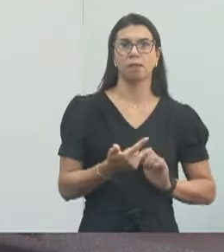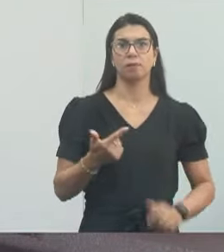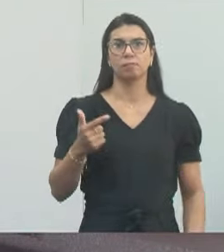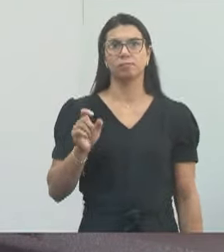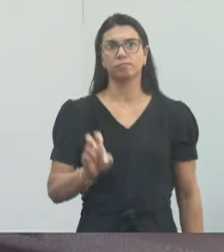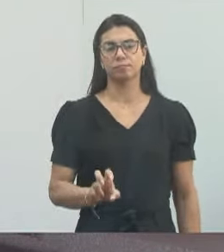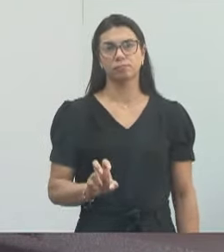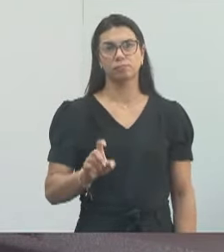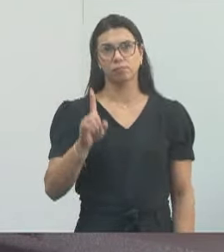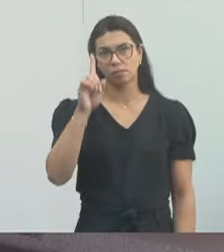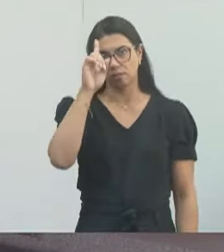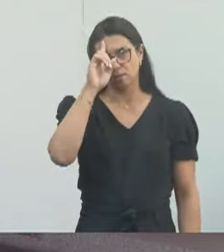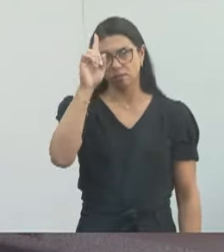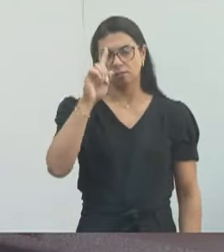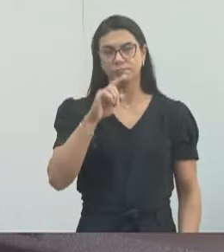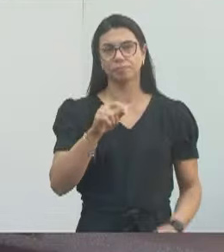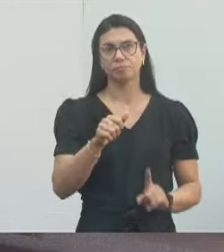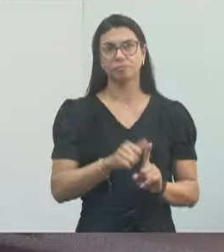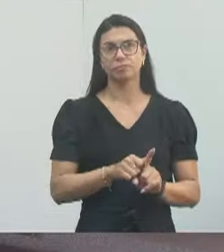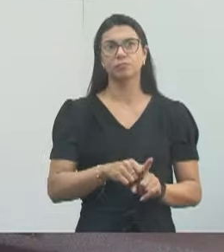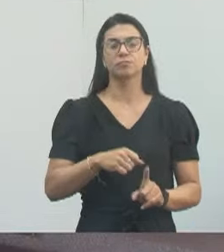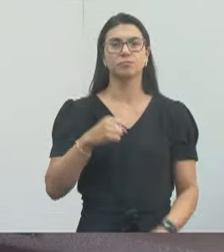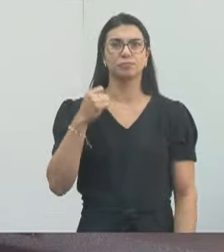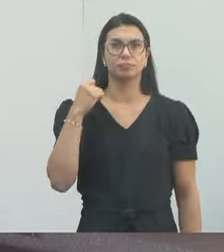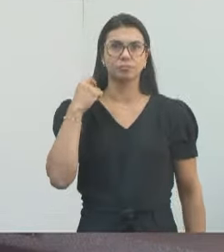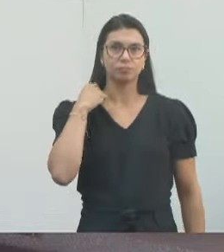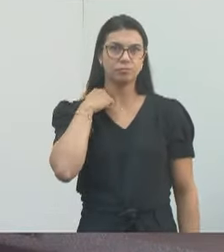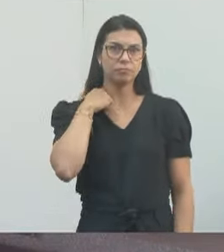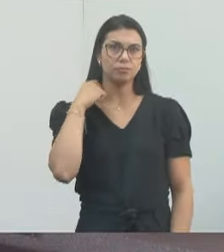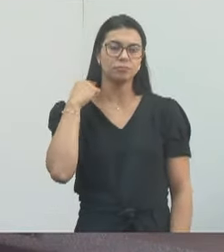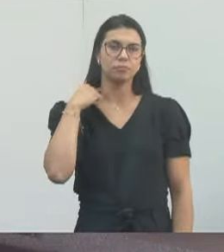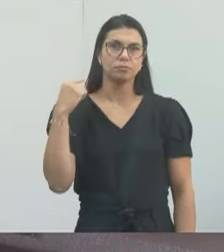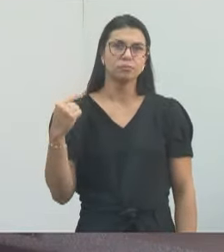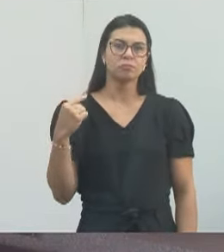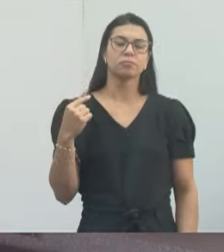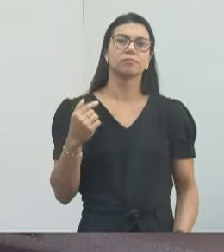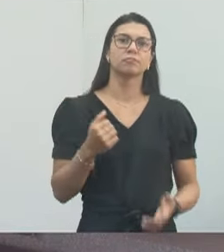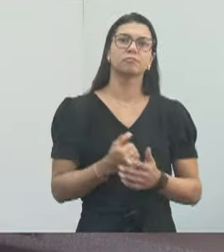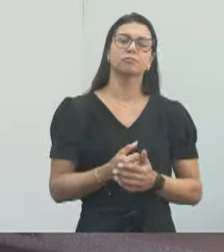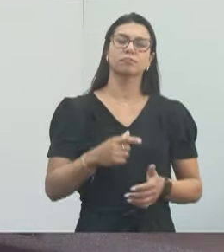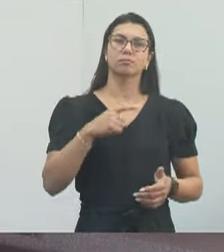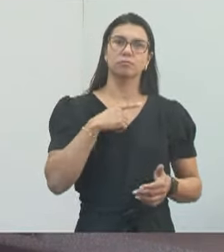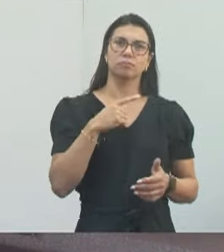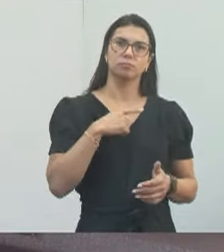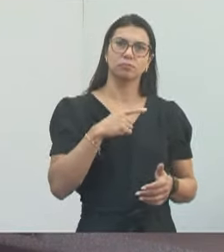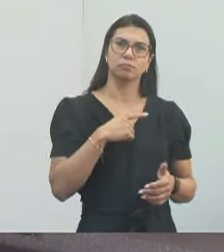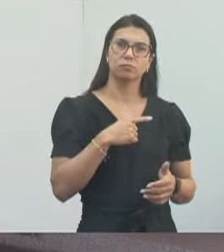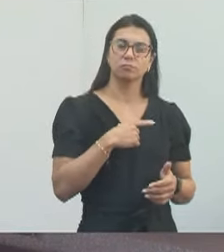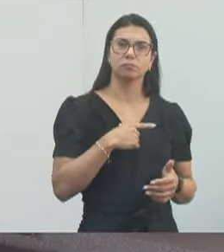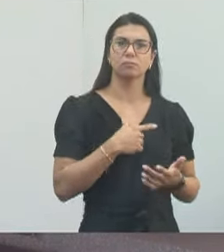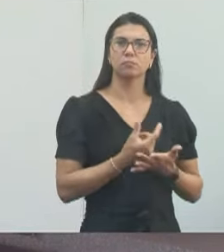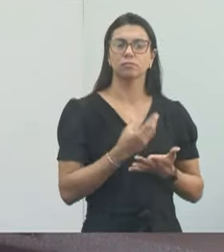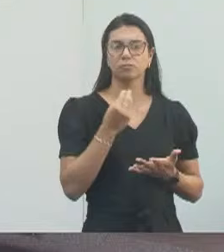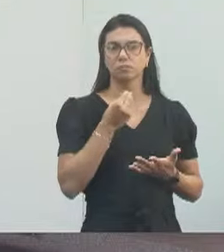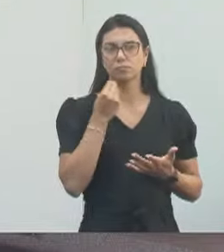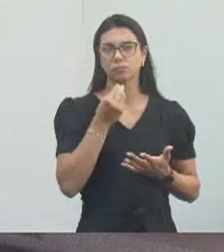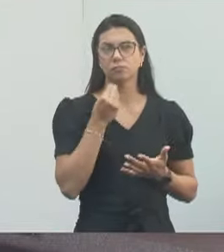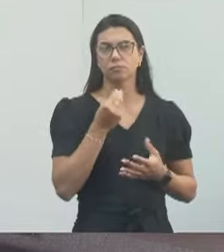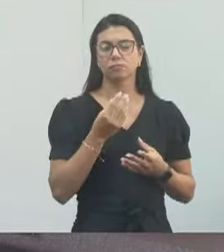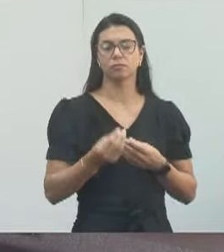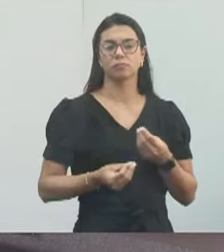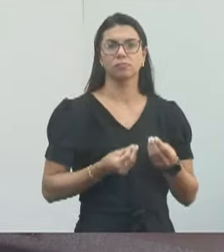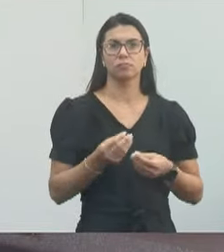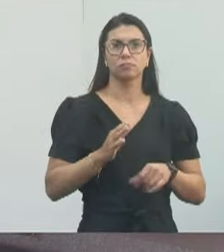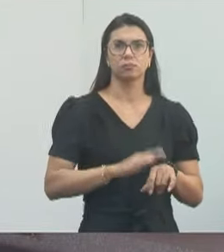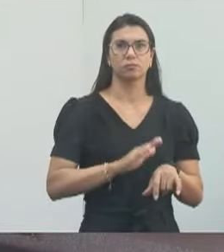drenagem irá avaliar como medida paliativa as melhoria da travessia que atualmente não